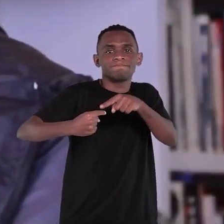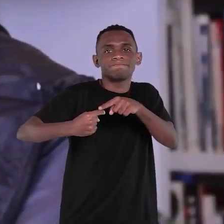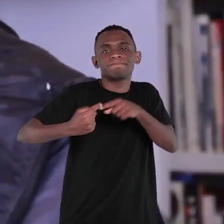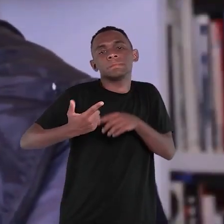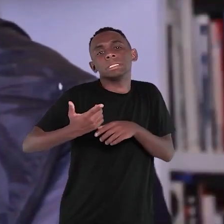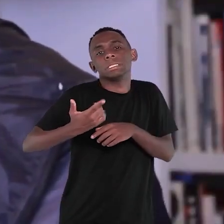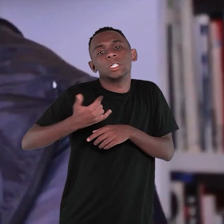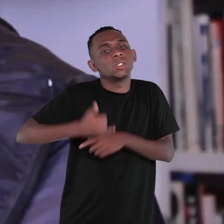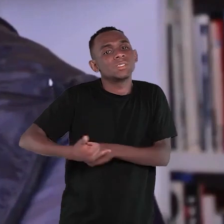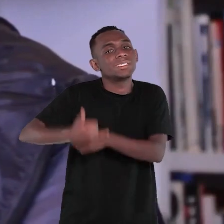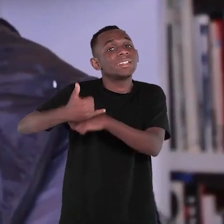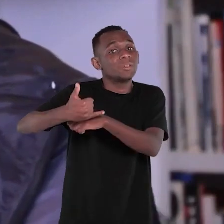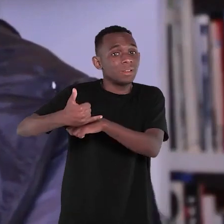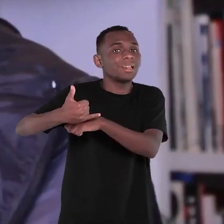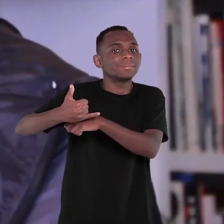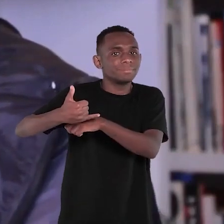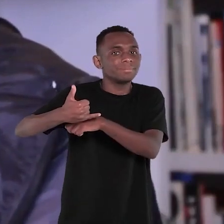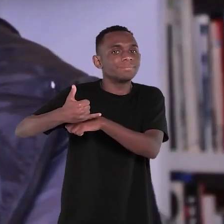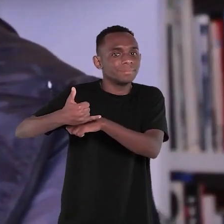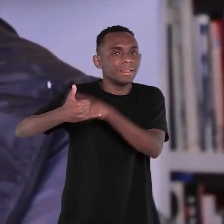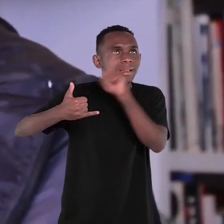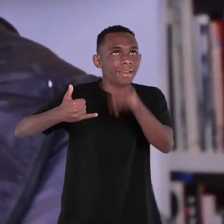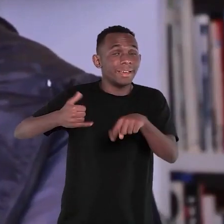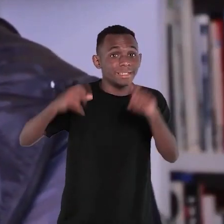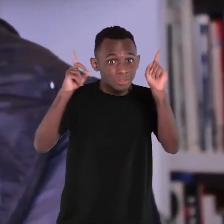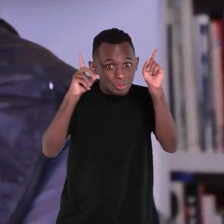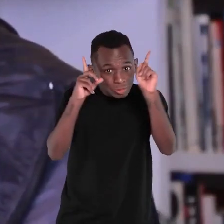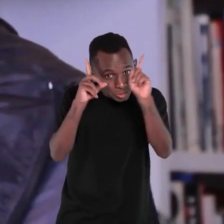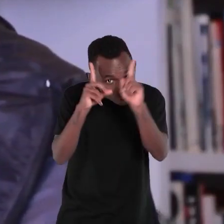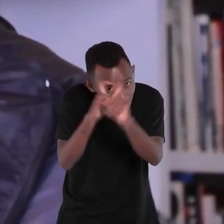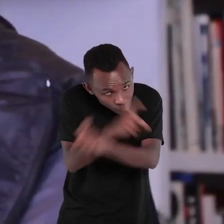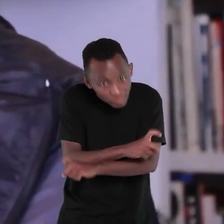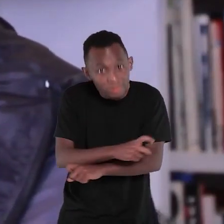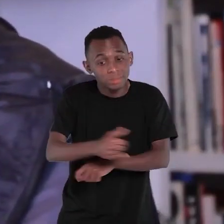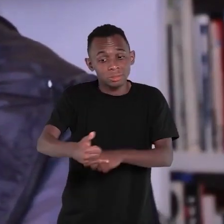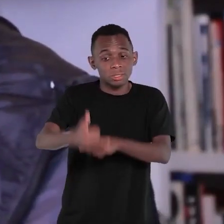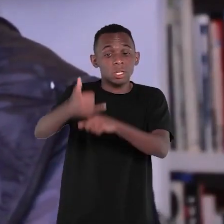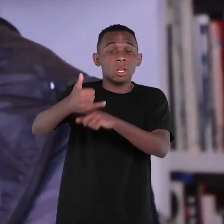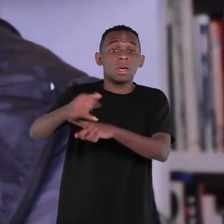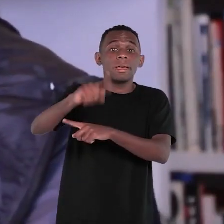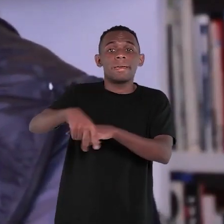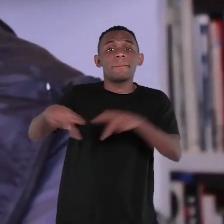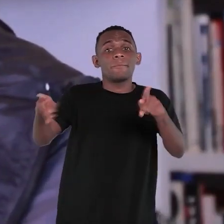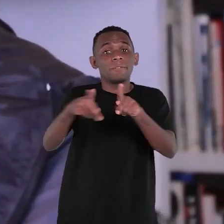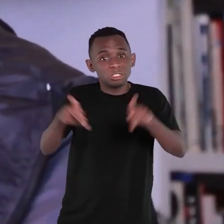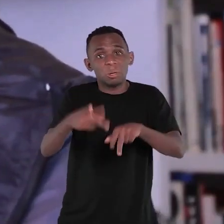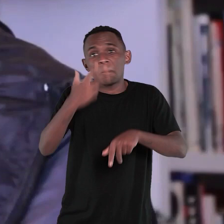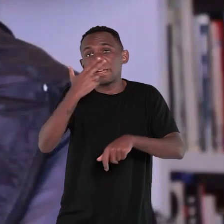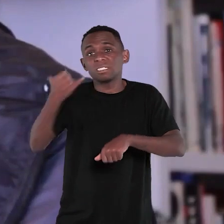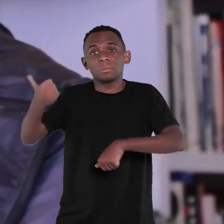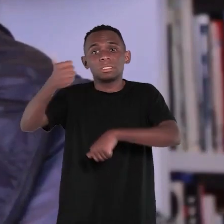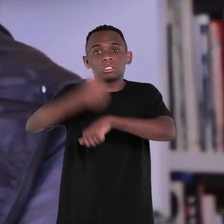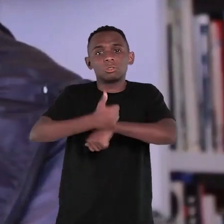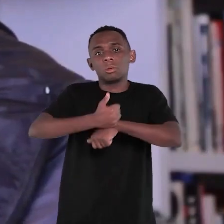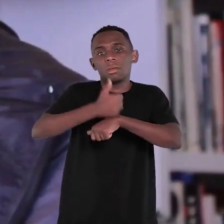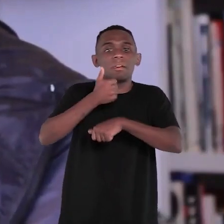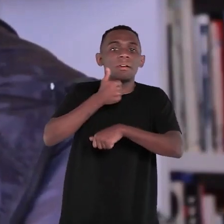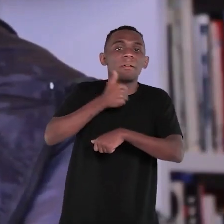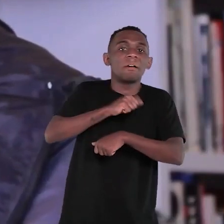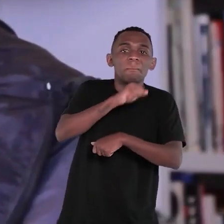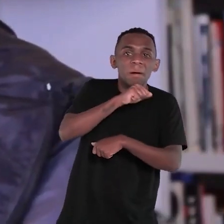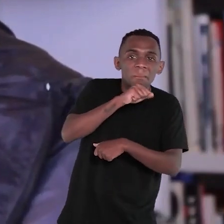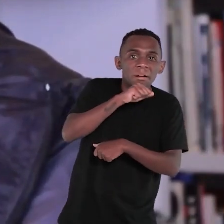querido celular como uma forma brutal. O celular virou o professor, substitui a mãe e o pai na